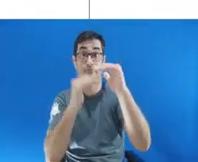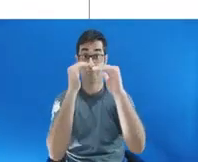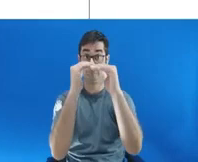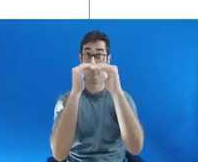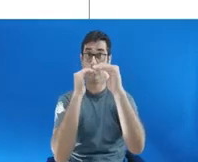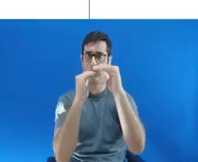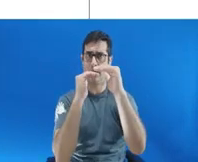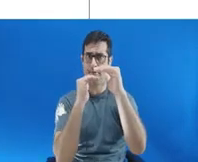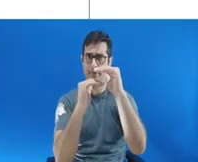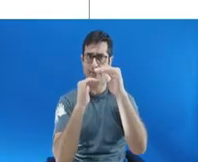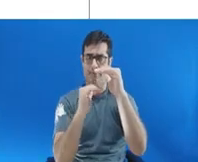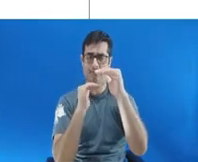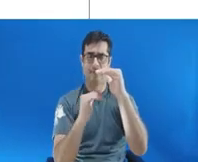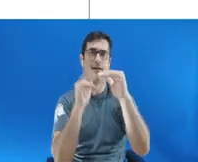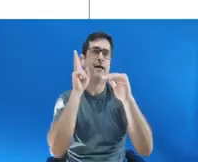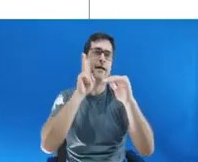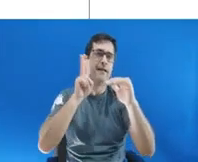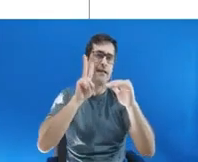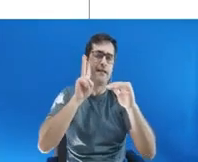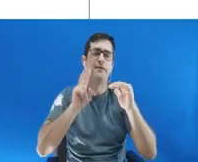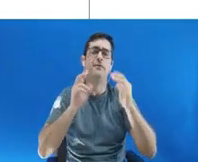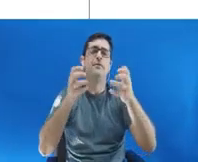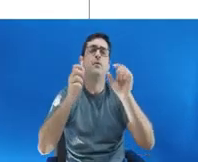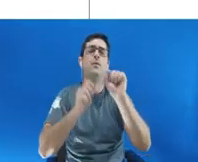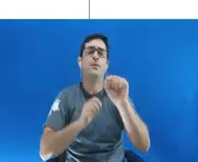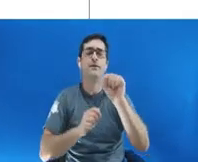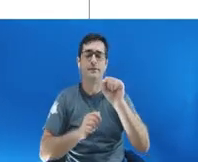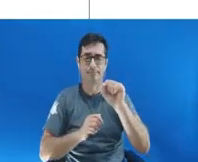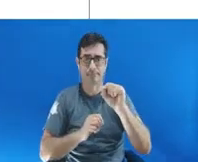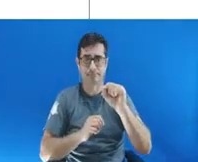eu falei dos 3 primeiros que são os números